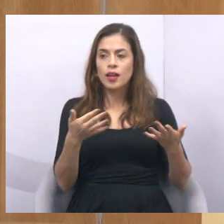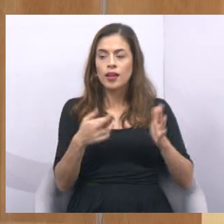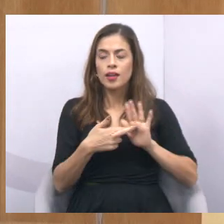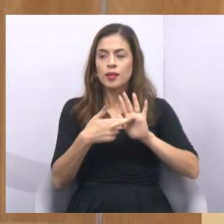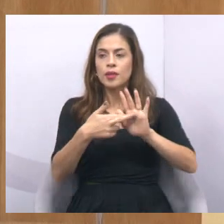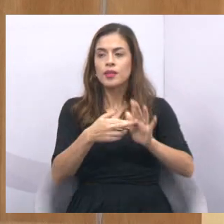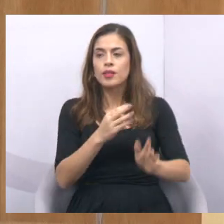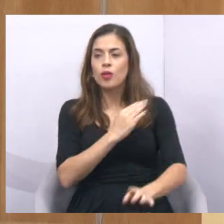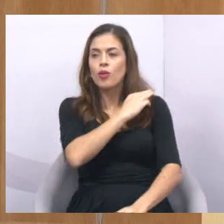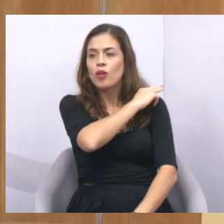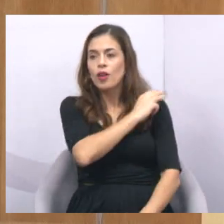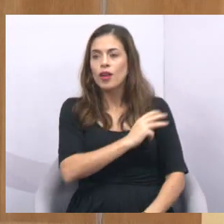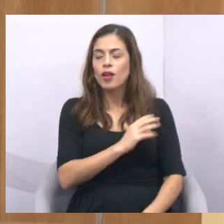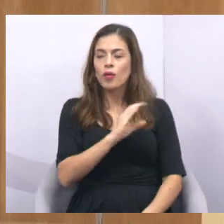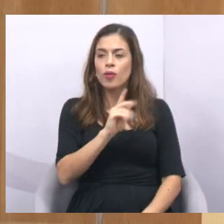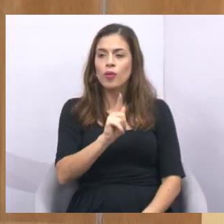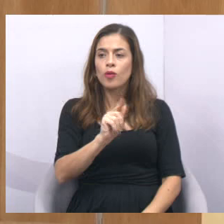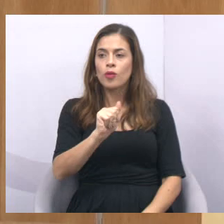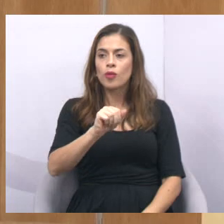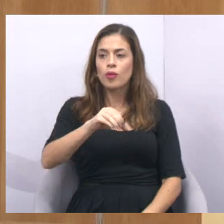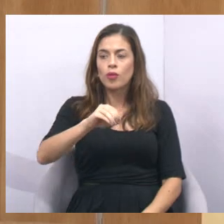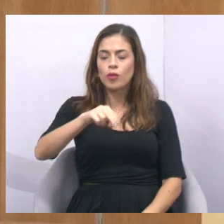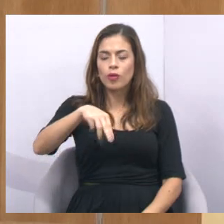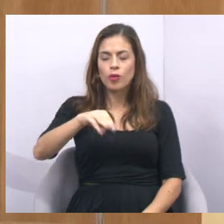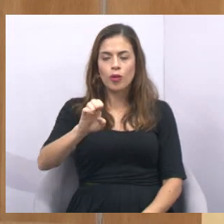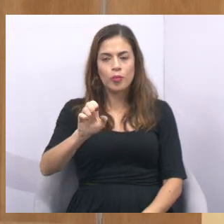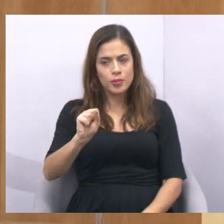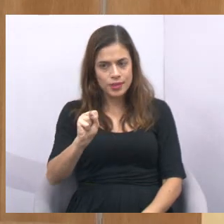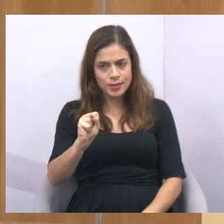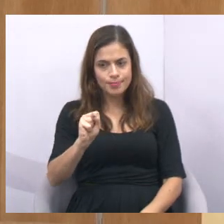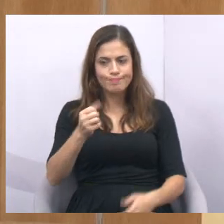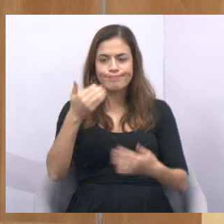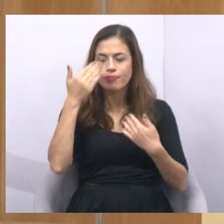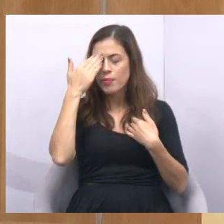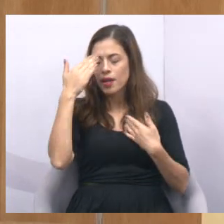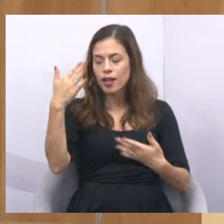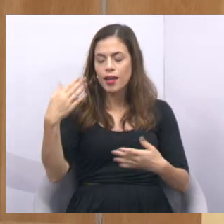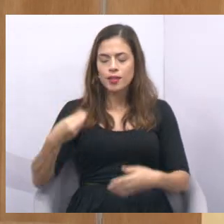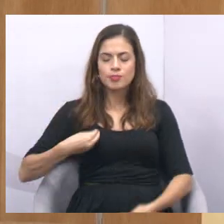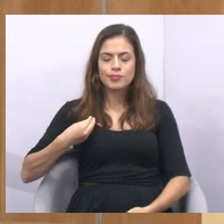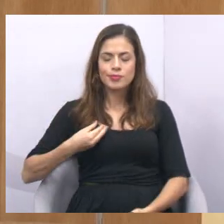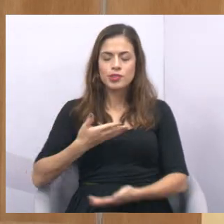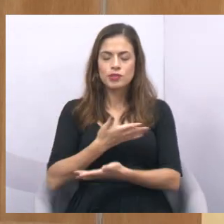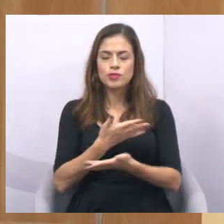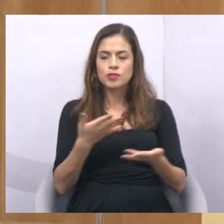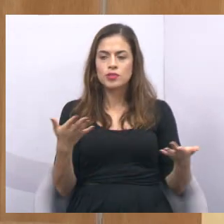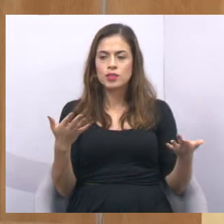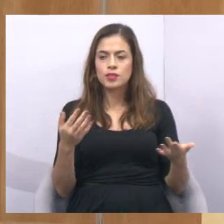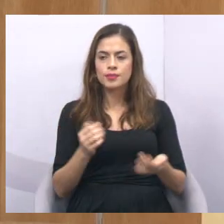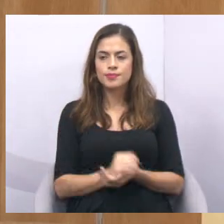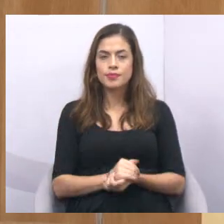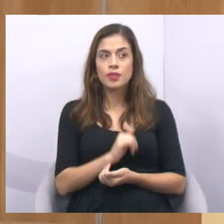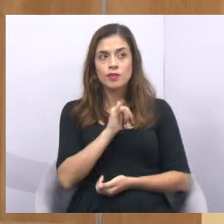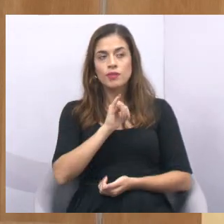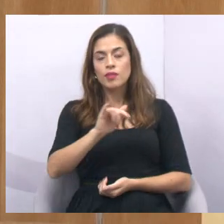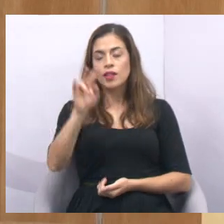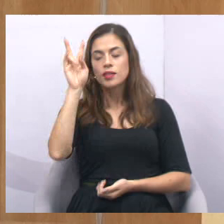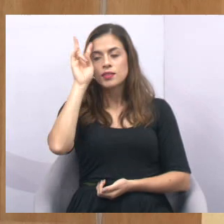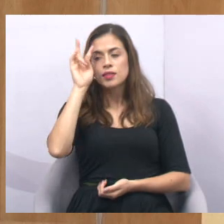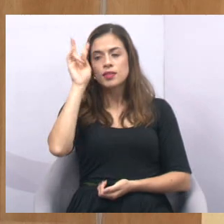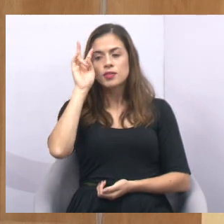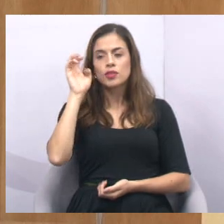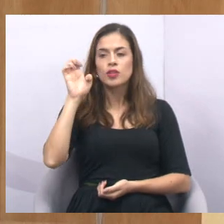obrigado pela presença de todos vocês. Eu acho que falar da história do Edivar